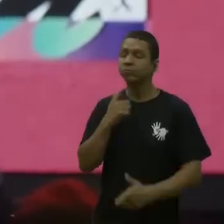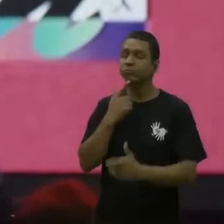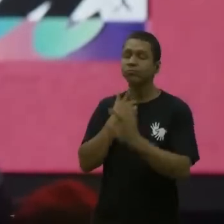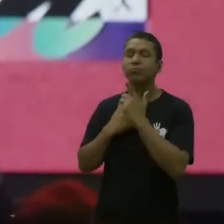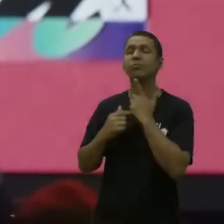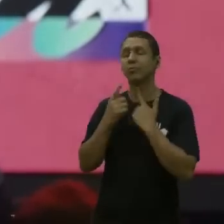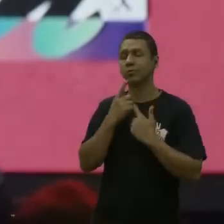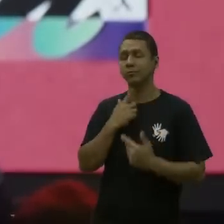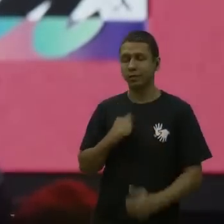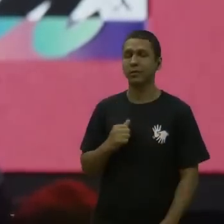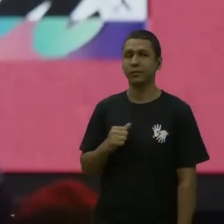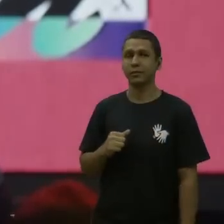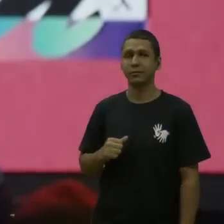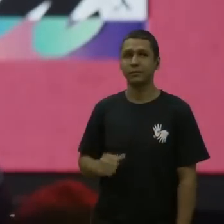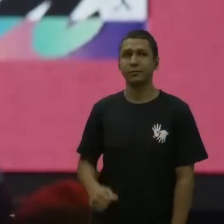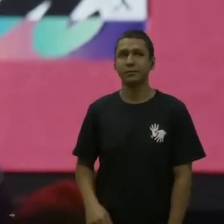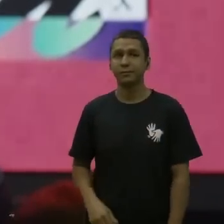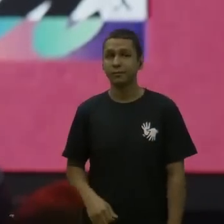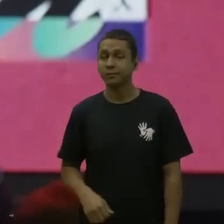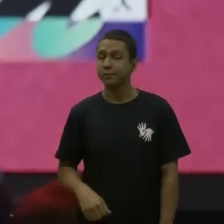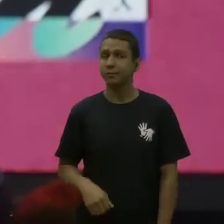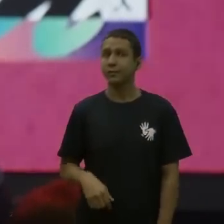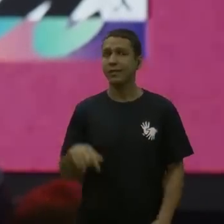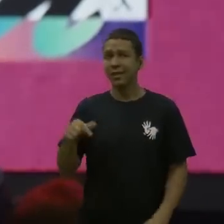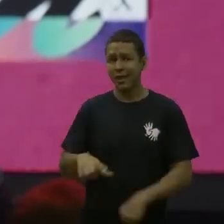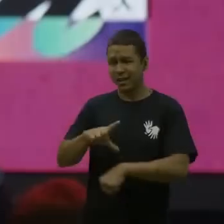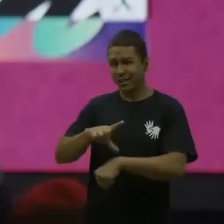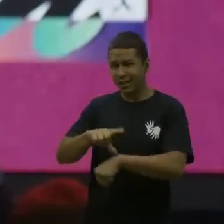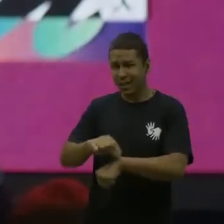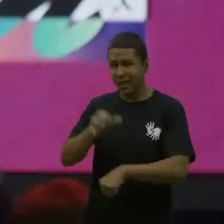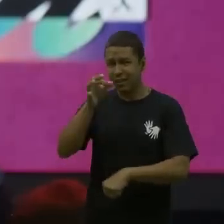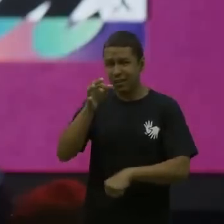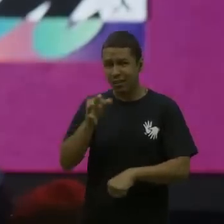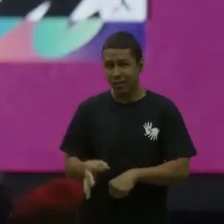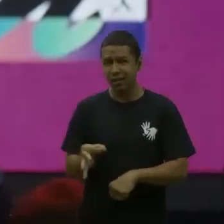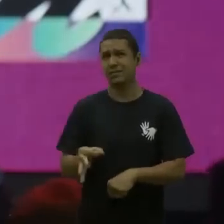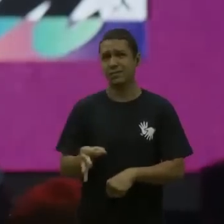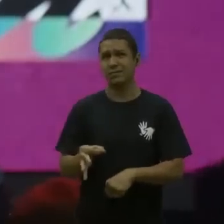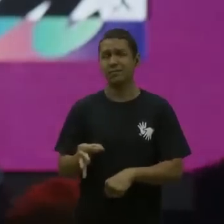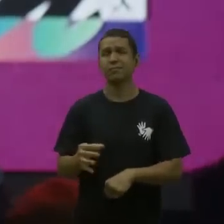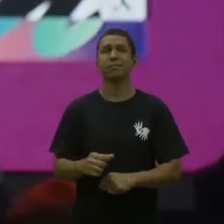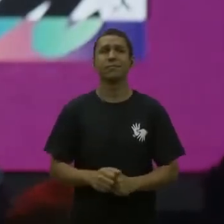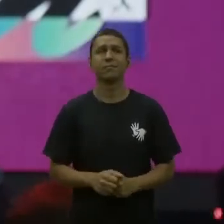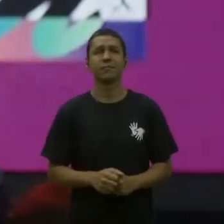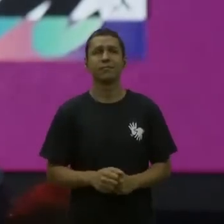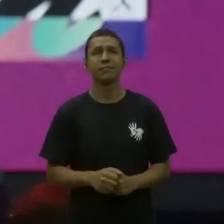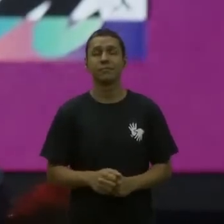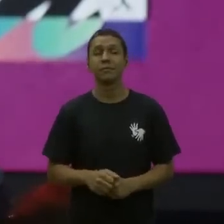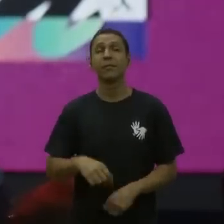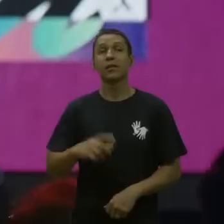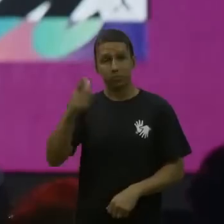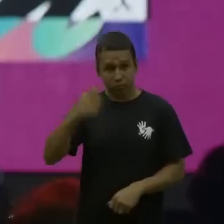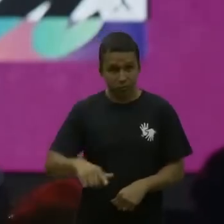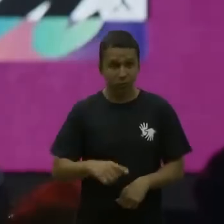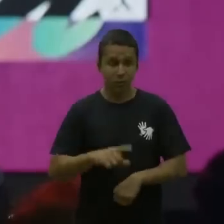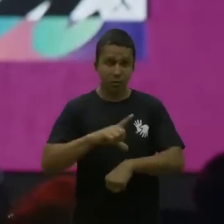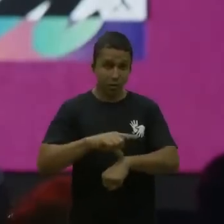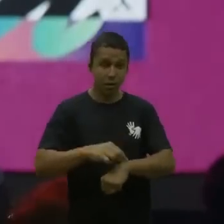tu desejas. E naquela hora, repita comigo, naquela hora, mais uma vez,